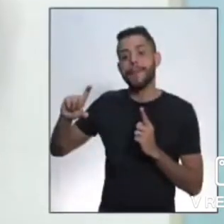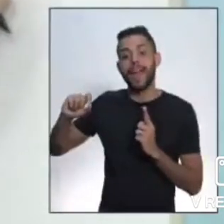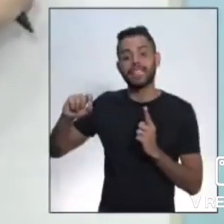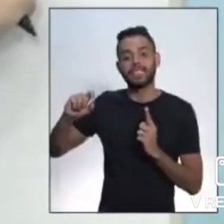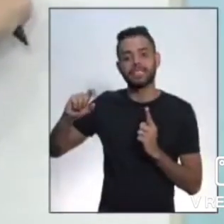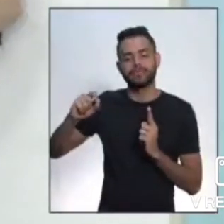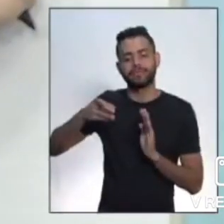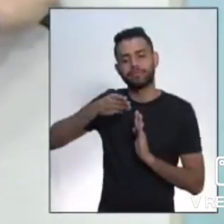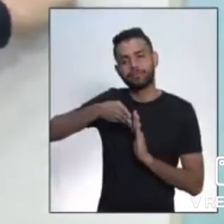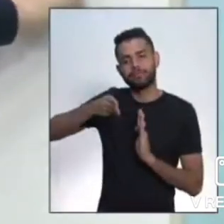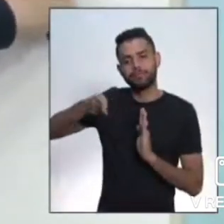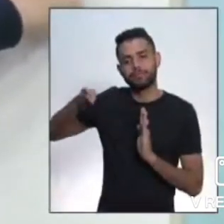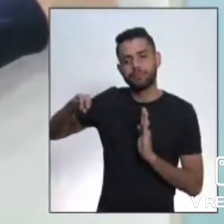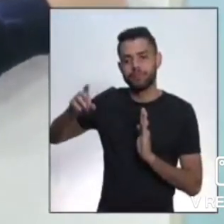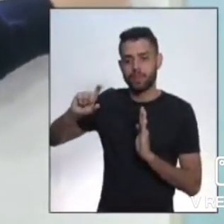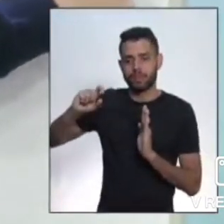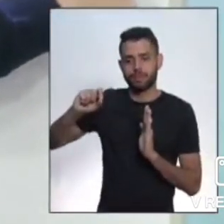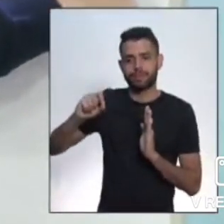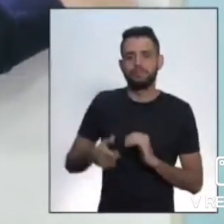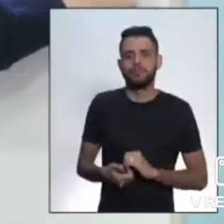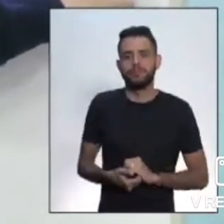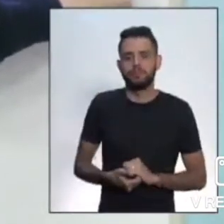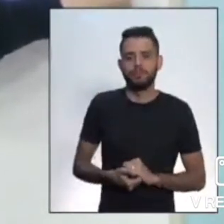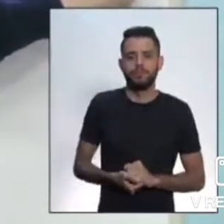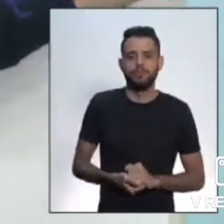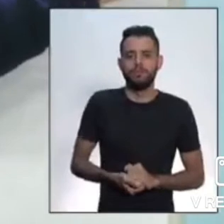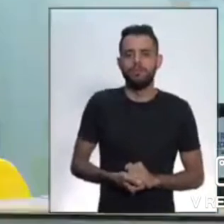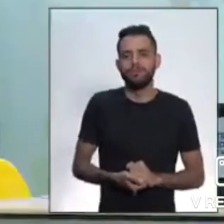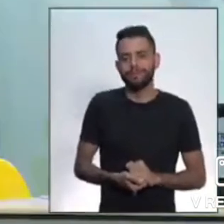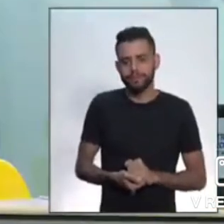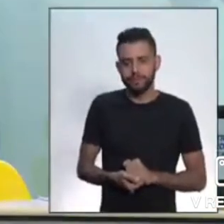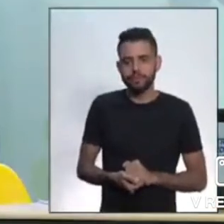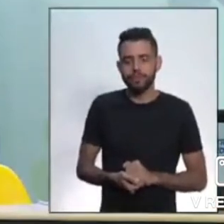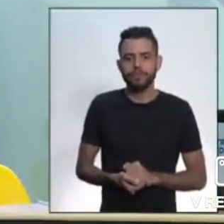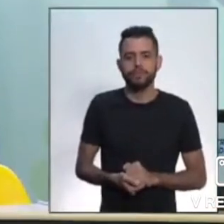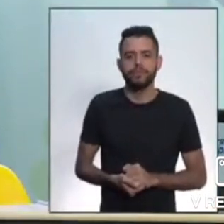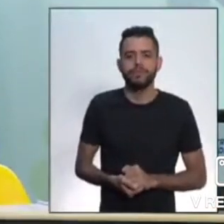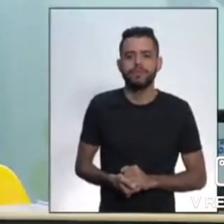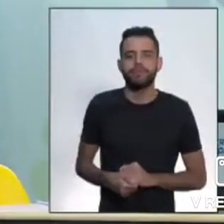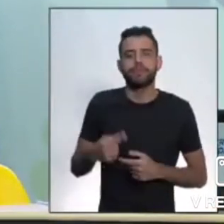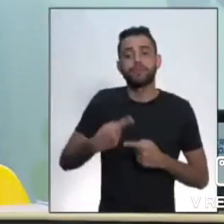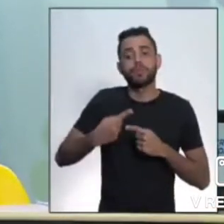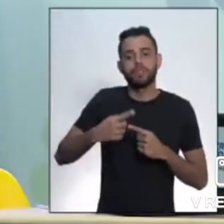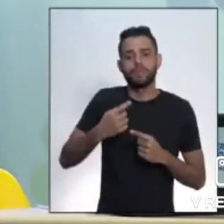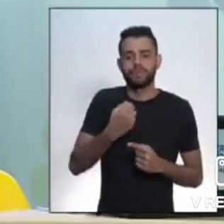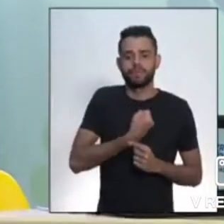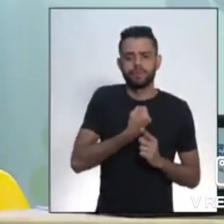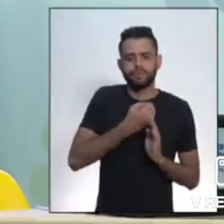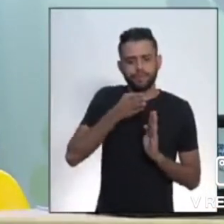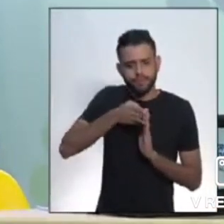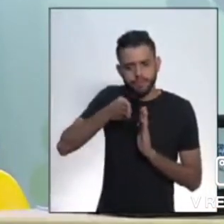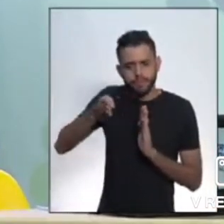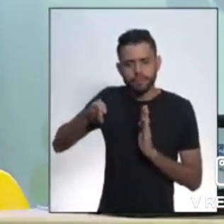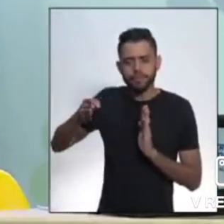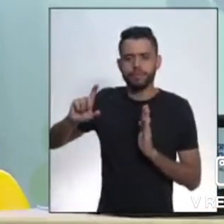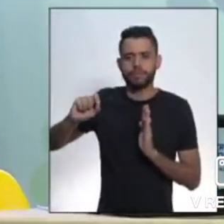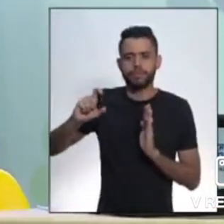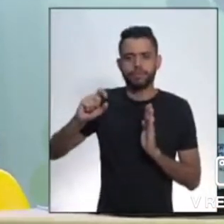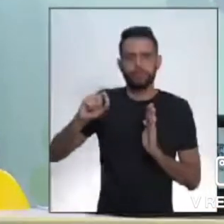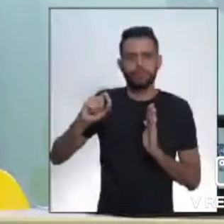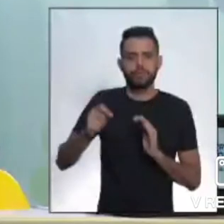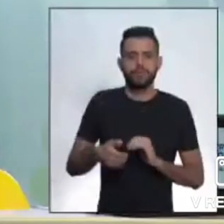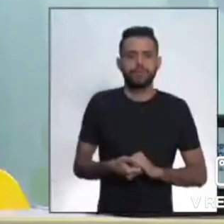6, 7, 8, 9, décimo termo, né? Minha posição 10 aqui, né? Então, meu décimo